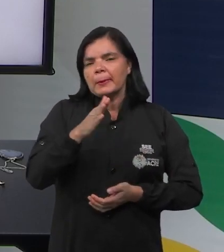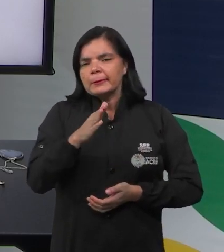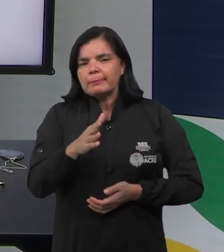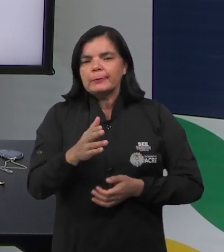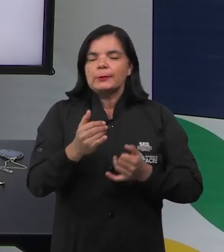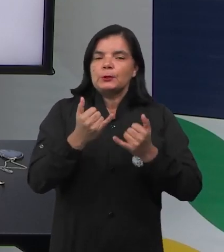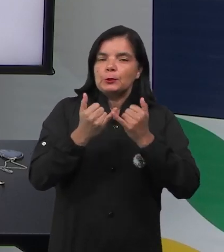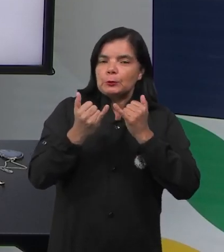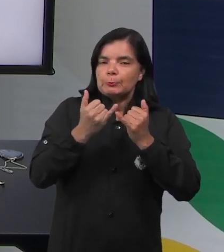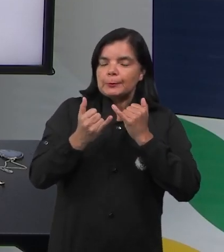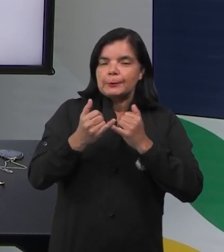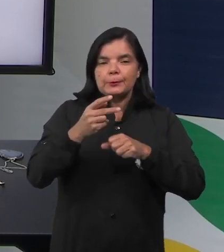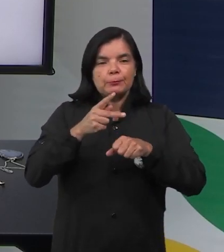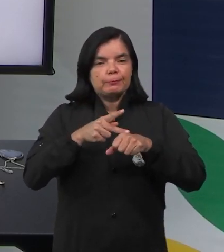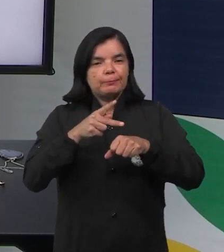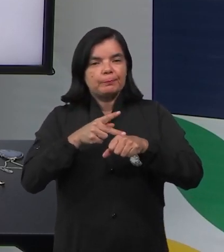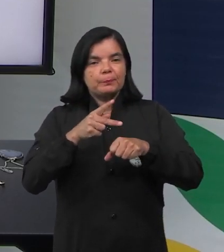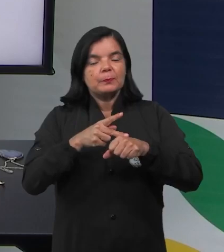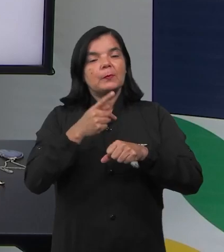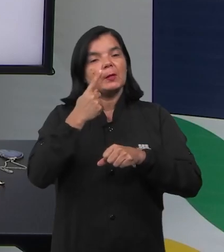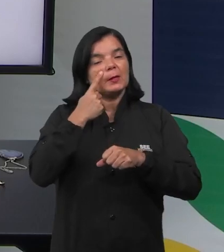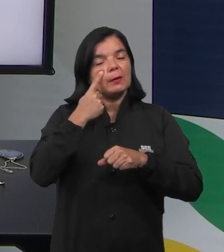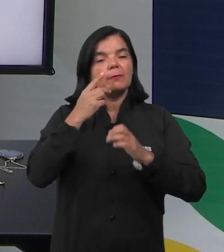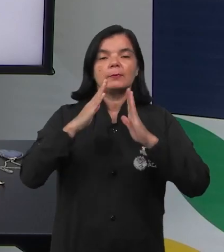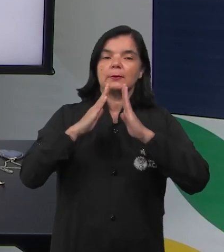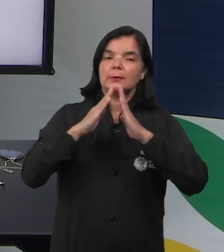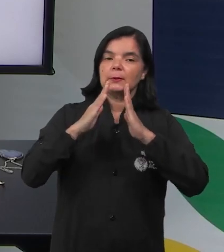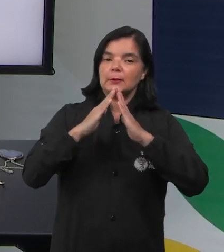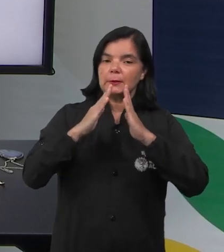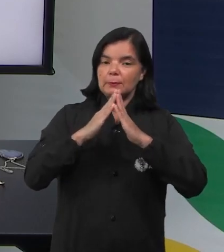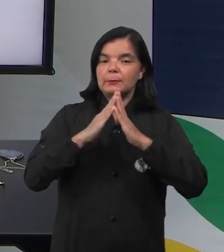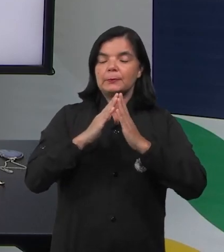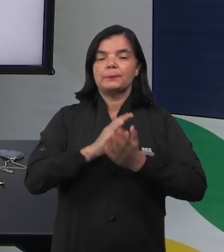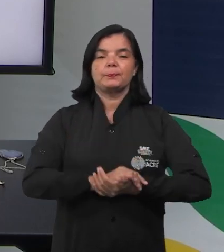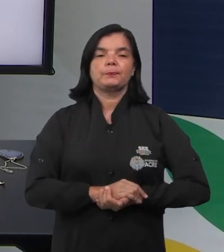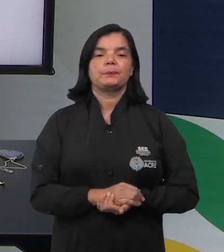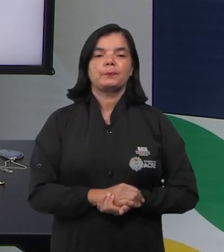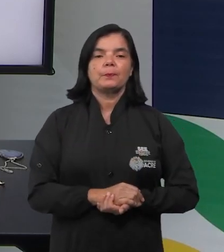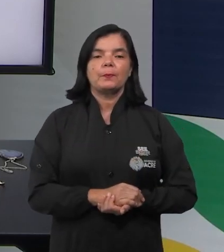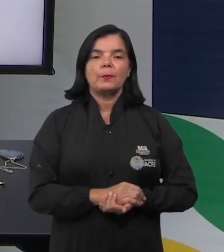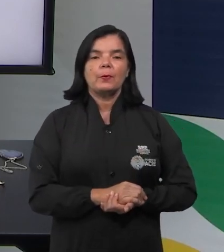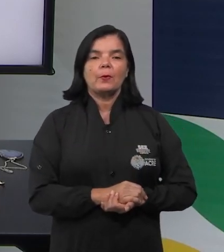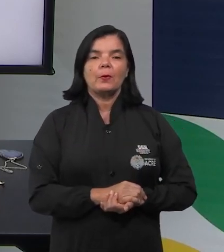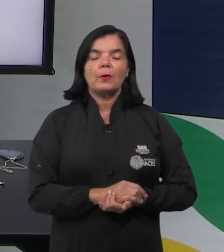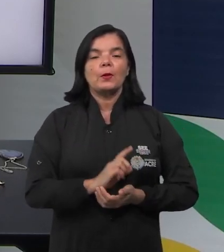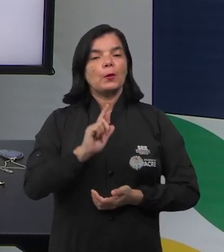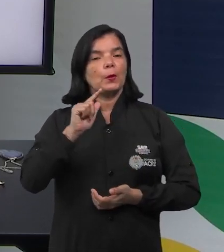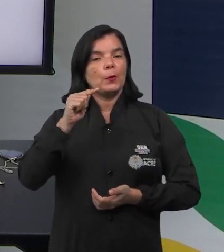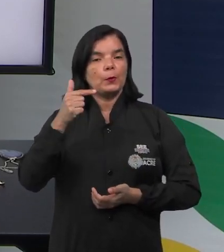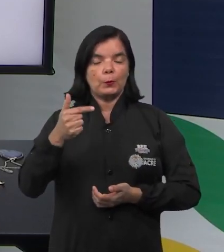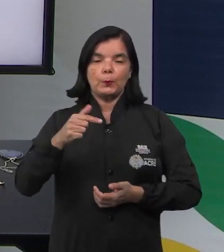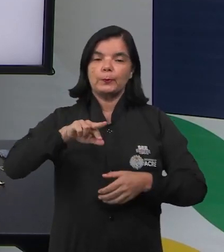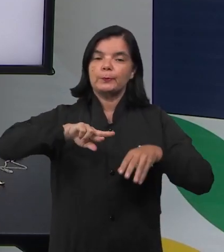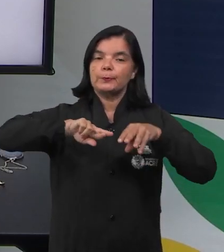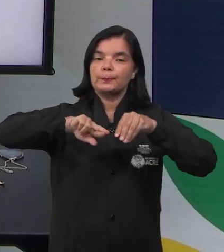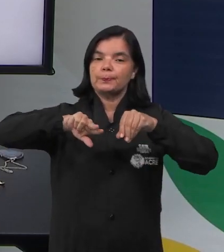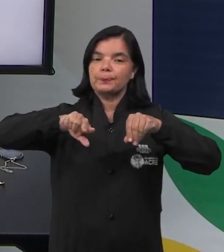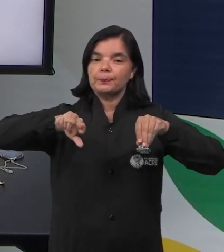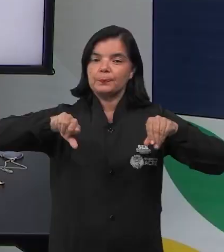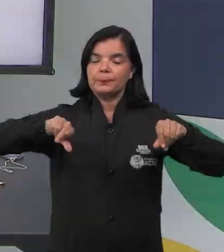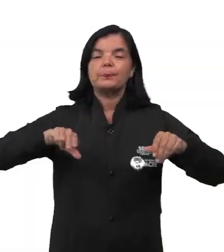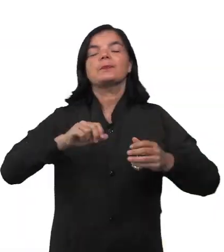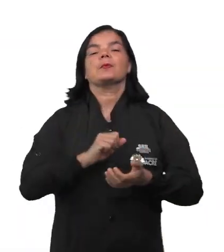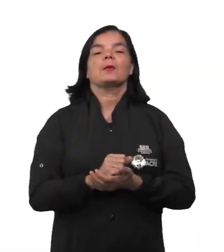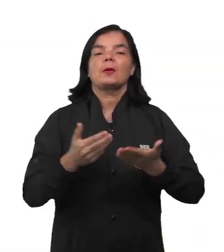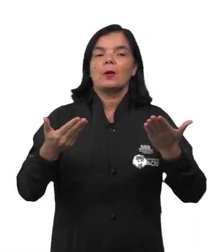menos parecido com essa pedrinha, que você vai ver em casa, muito provavelmente. Vamos aqui no outro mineral. Nós